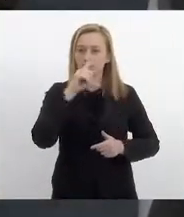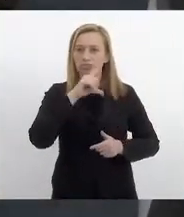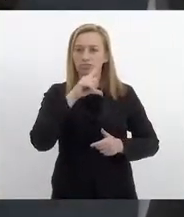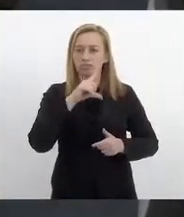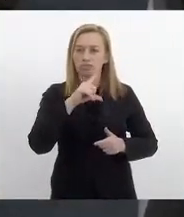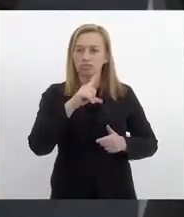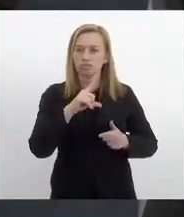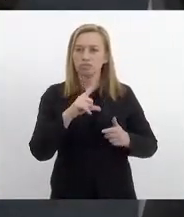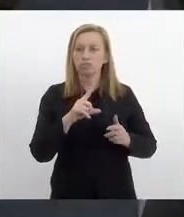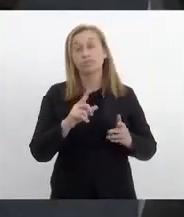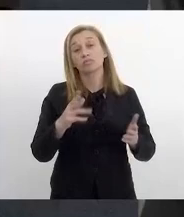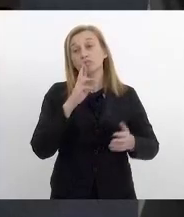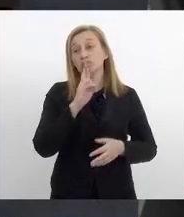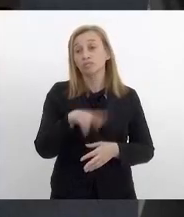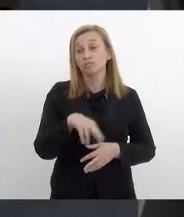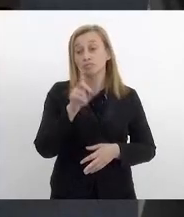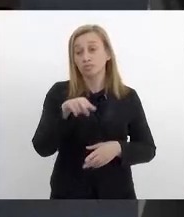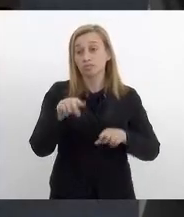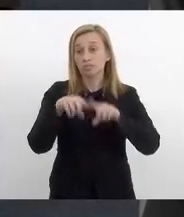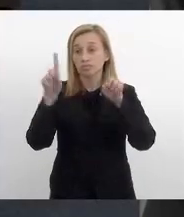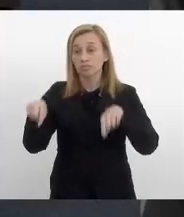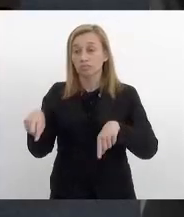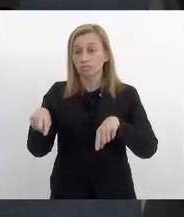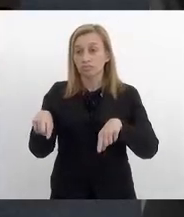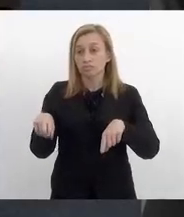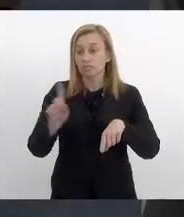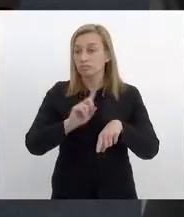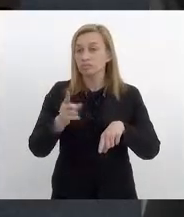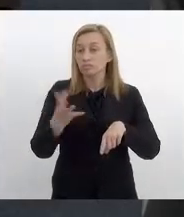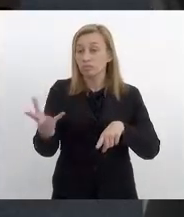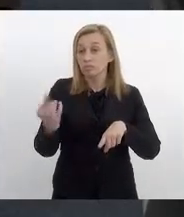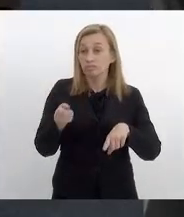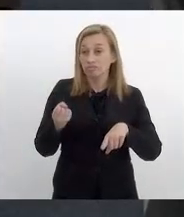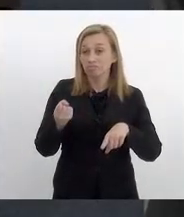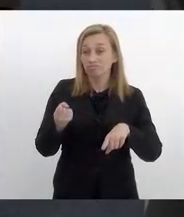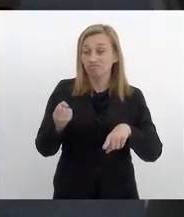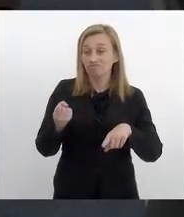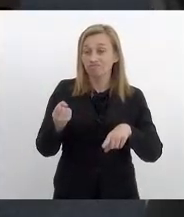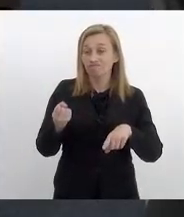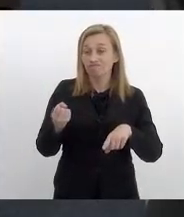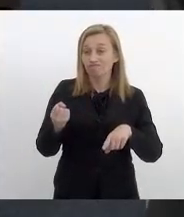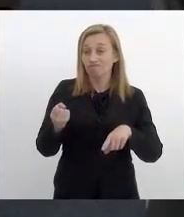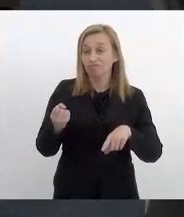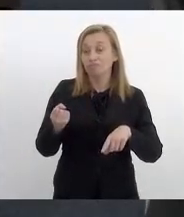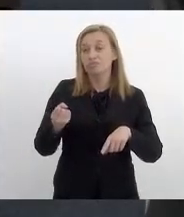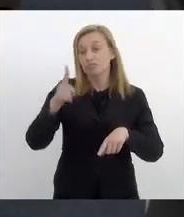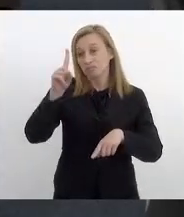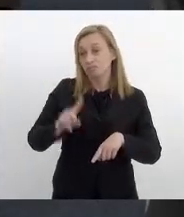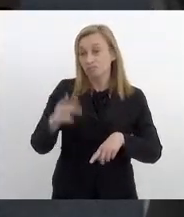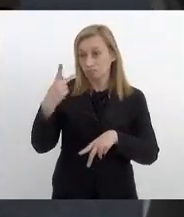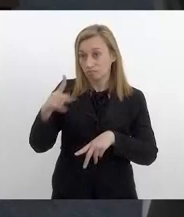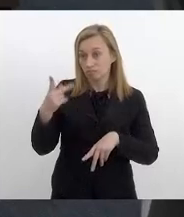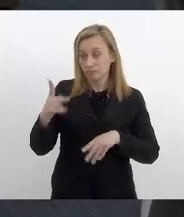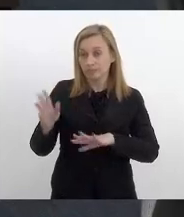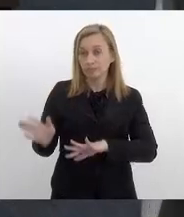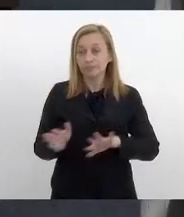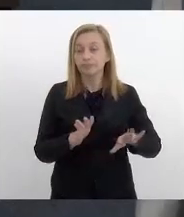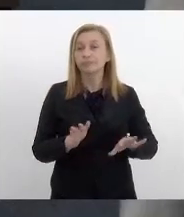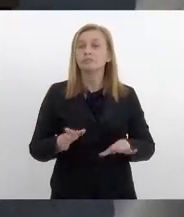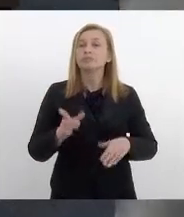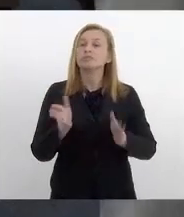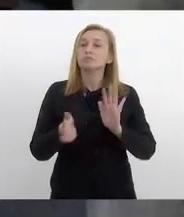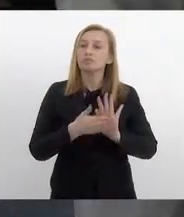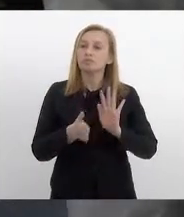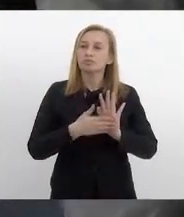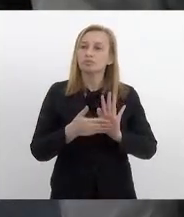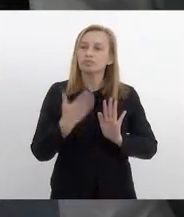e o resultado disso foram servidores não recebendo sequer aquilo que era de direito. Na hora da gente propor